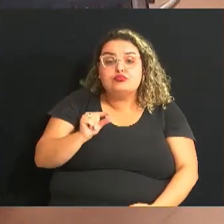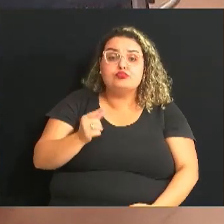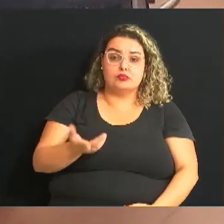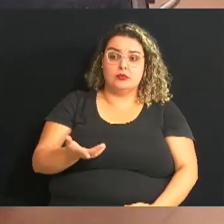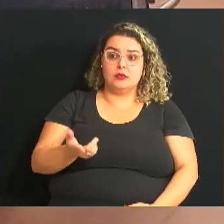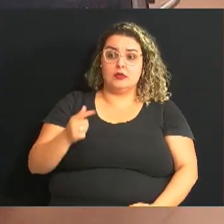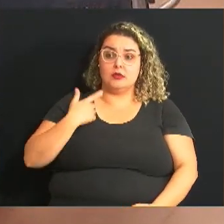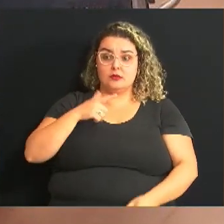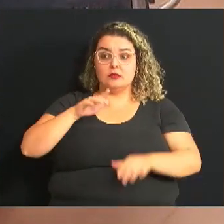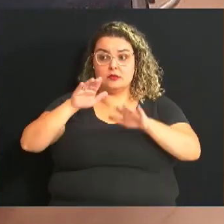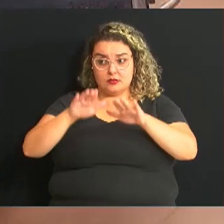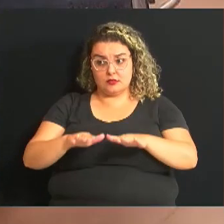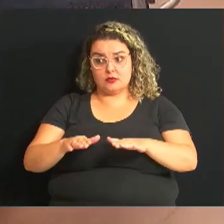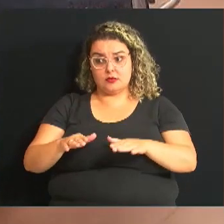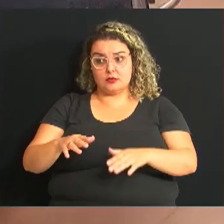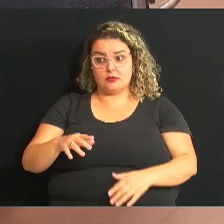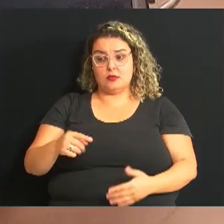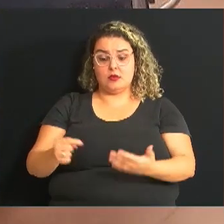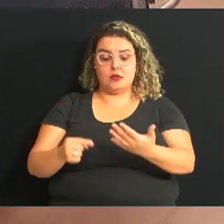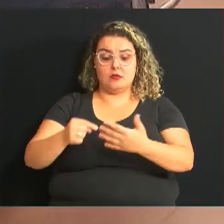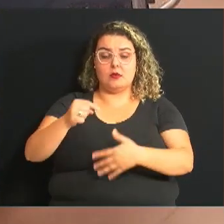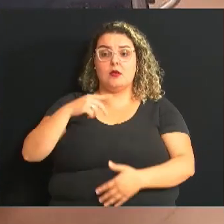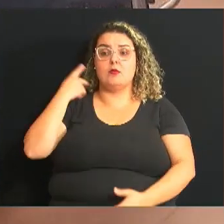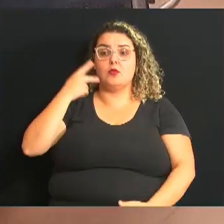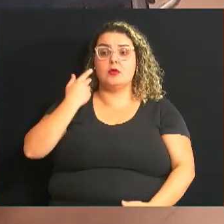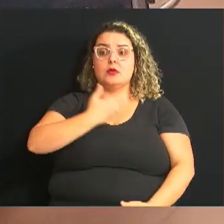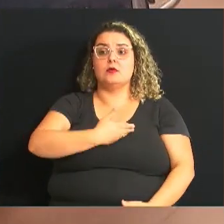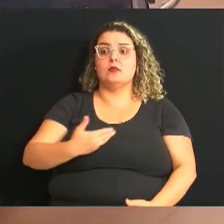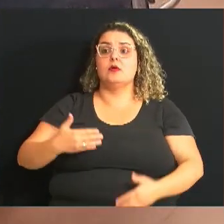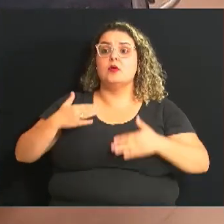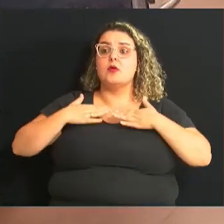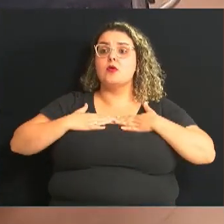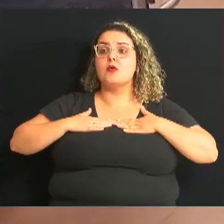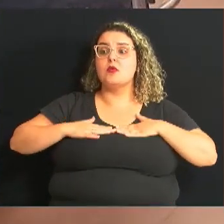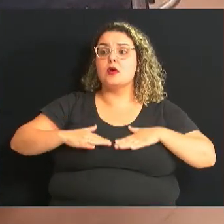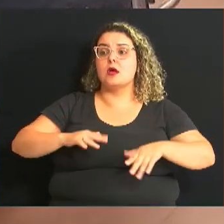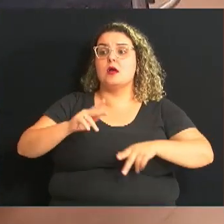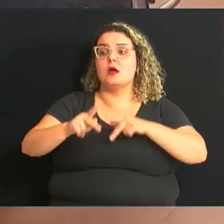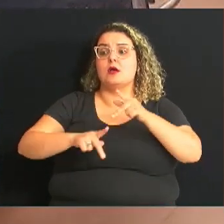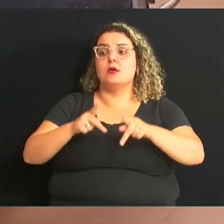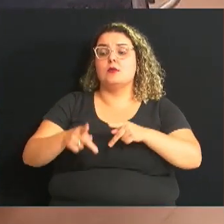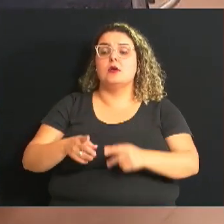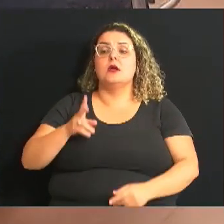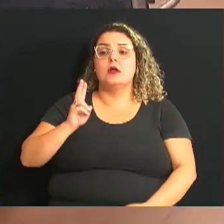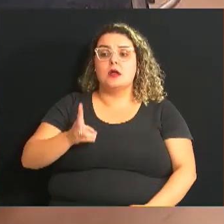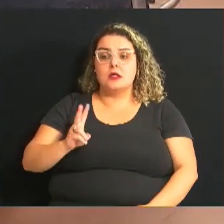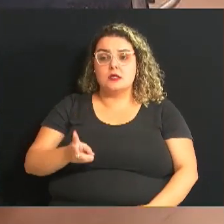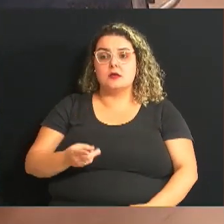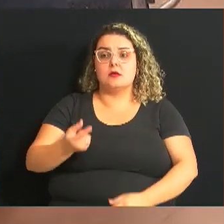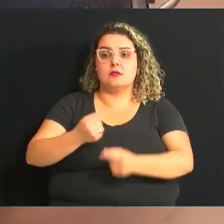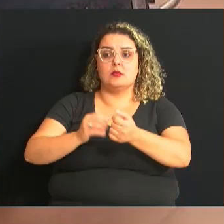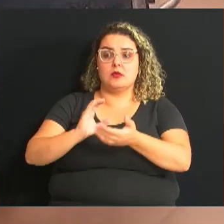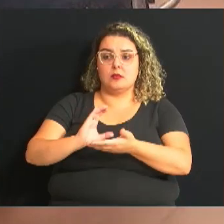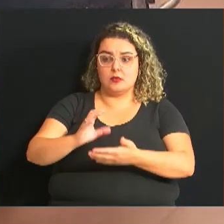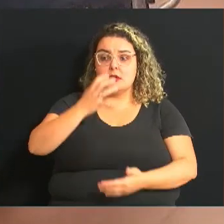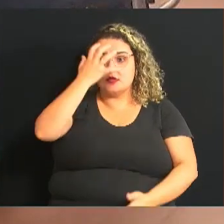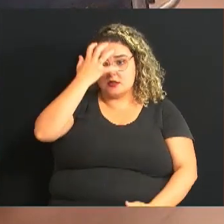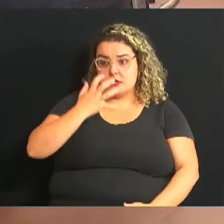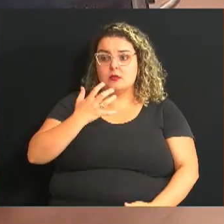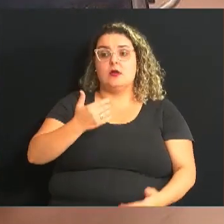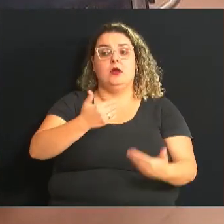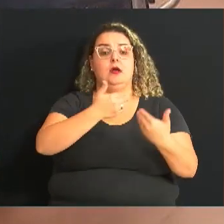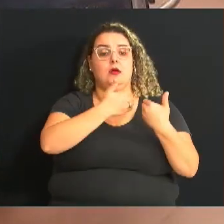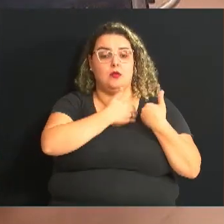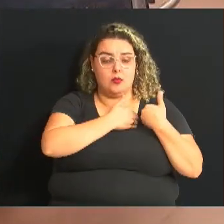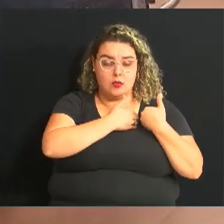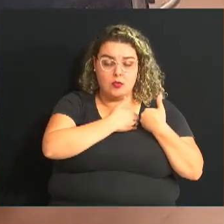possa apontar essas políticas públicas com tranquilidade para a população, que a gente sempre investe com muita seriedade, com muita